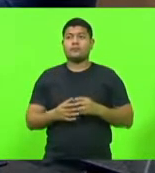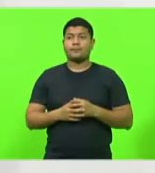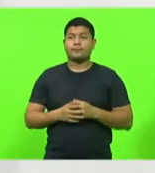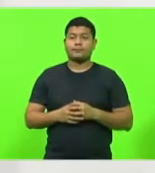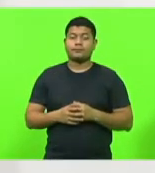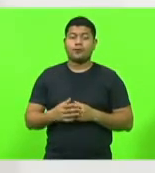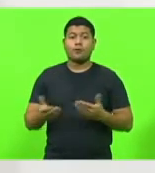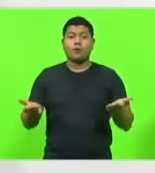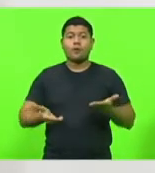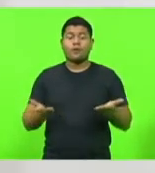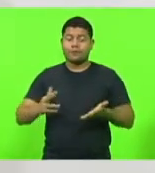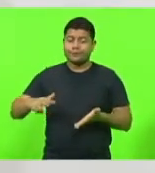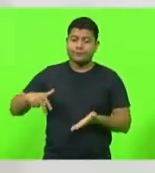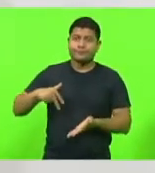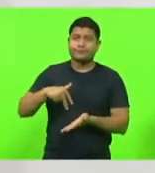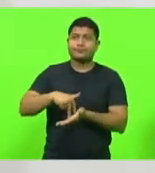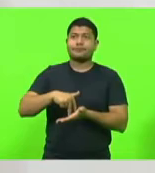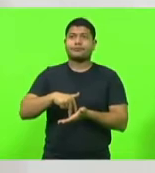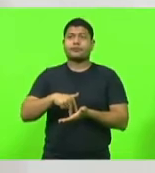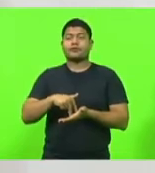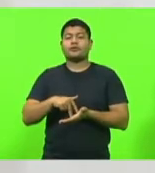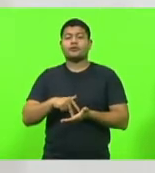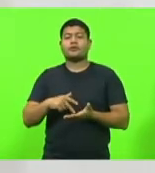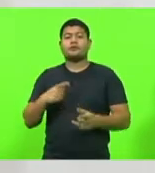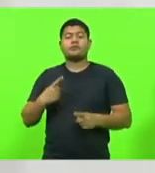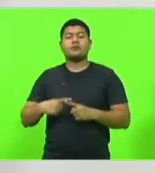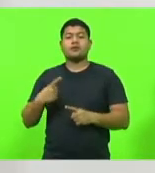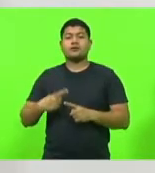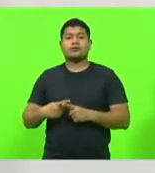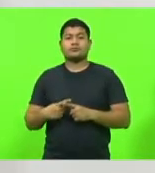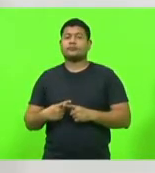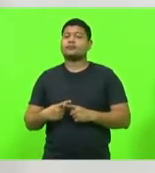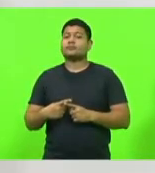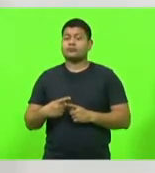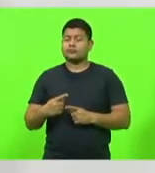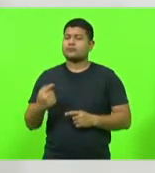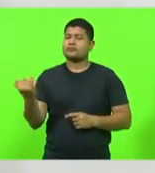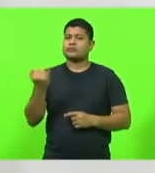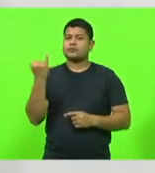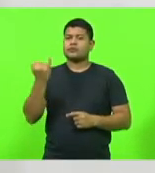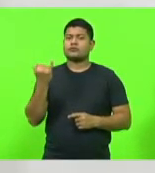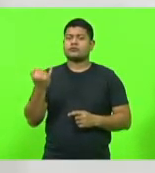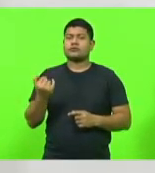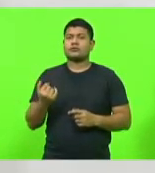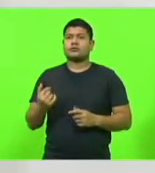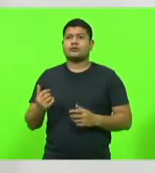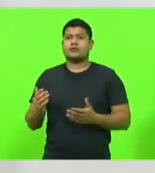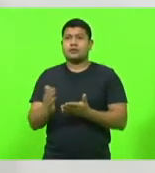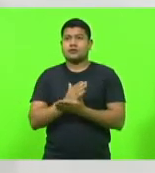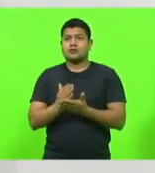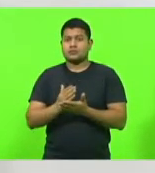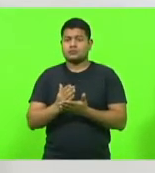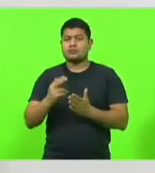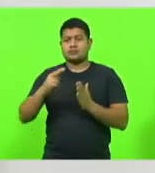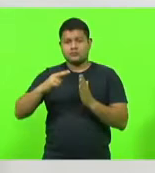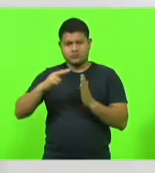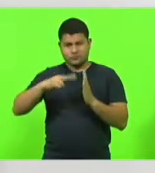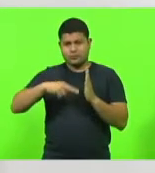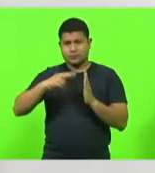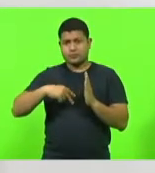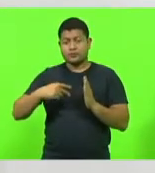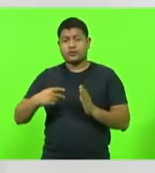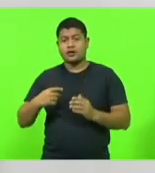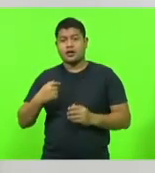importante esse registro que eu farei em seguida, algumas anotações a respeito da cidade onde eu